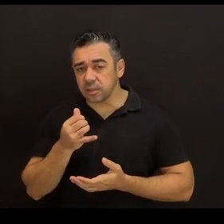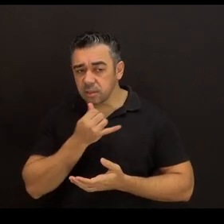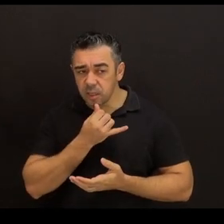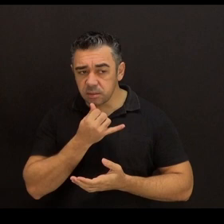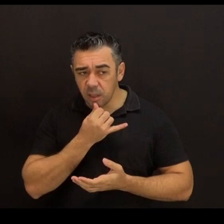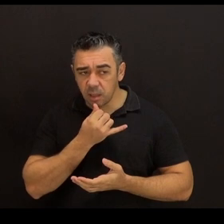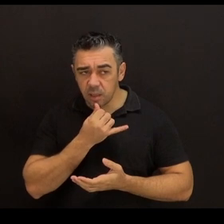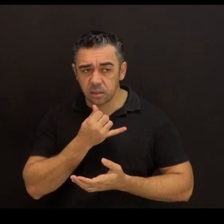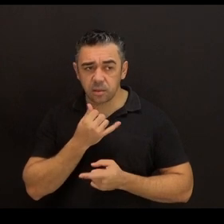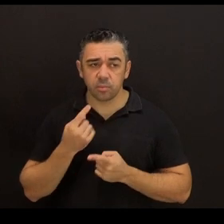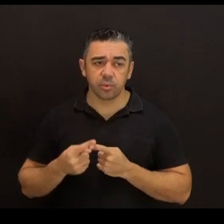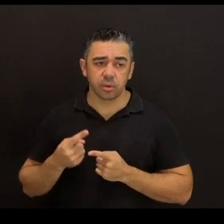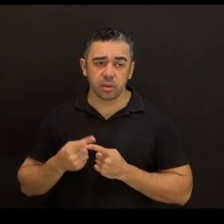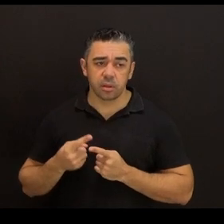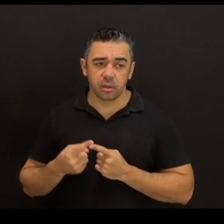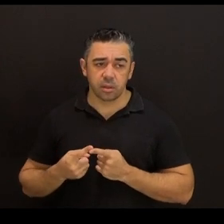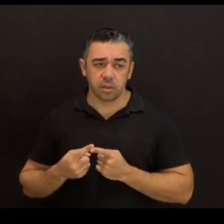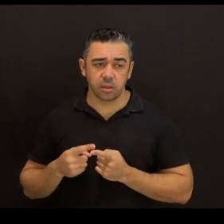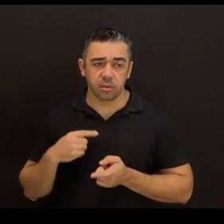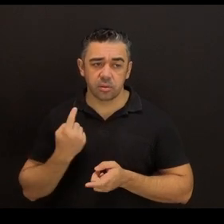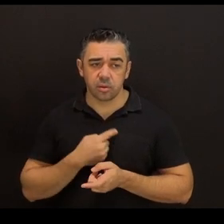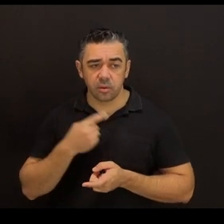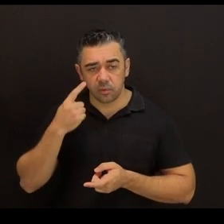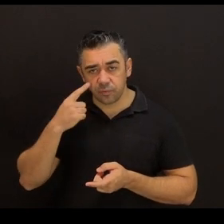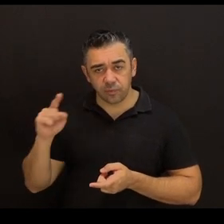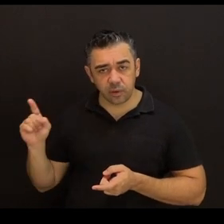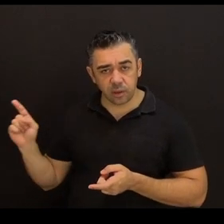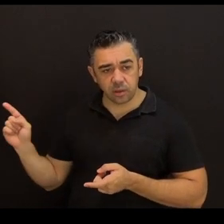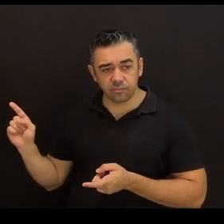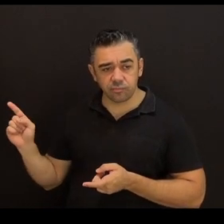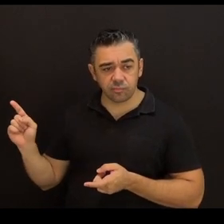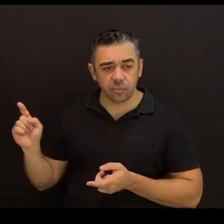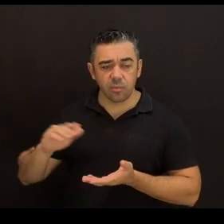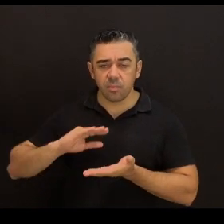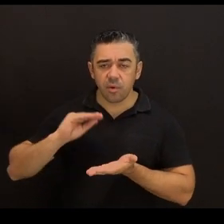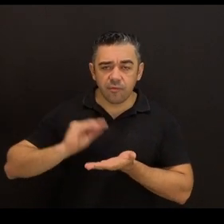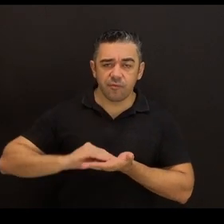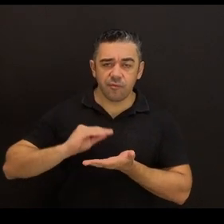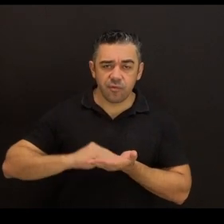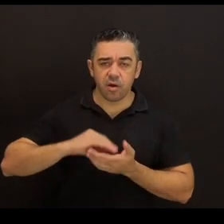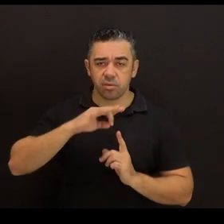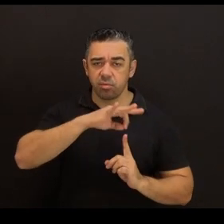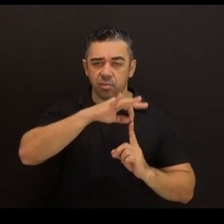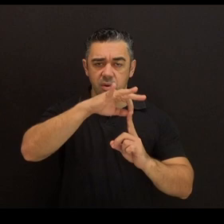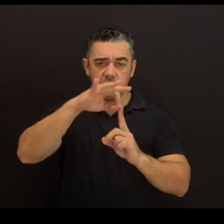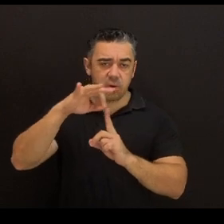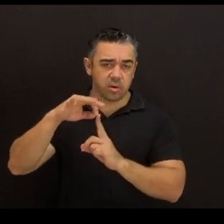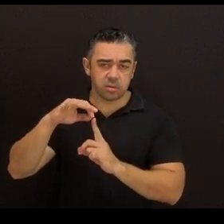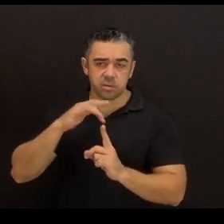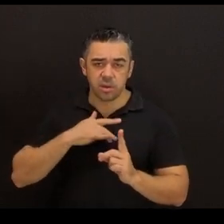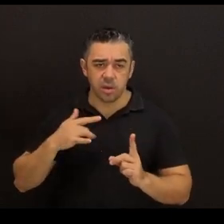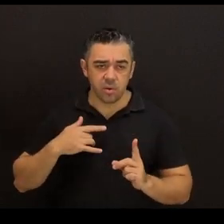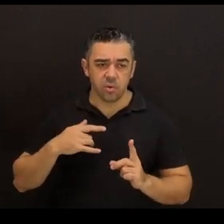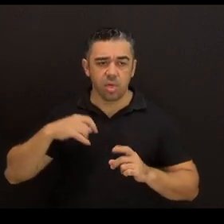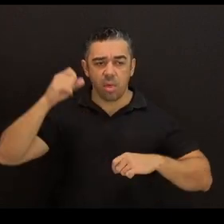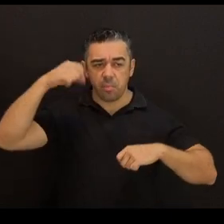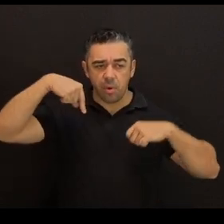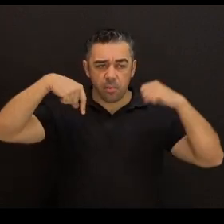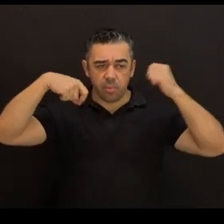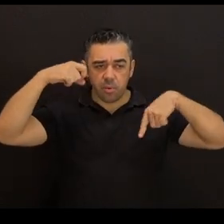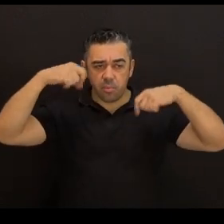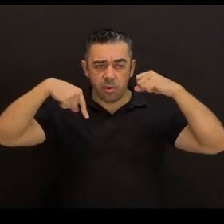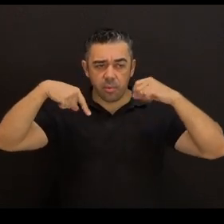é que enquanto nós vemos uma carência das nossas unidades básicas de saúde enquanto a gente vê goteira dentro de hospital